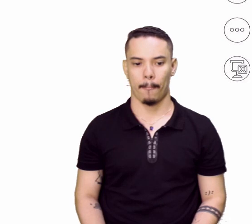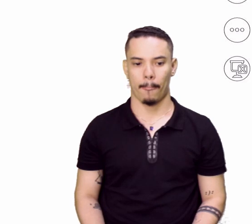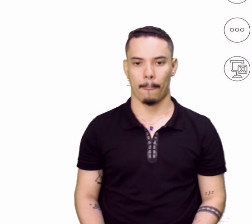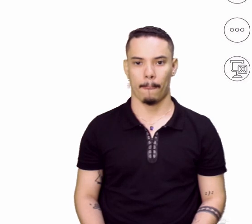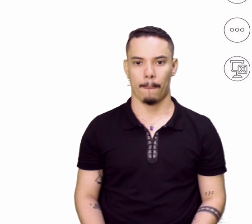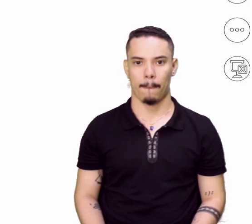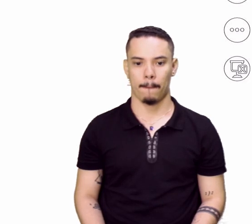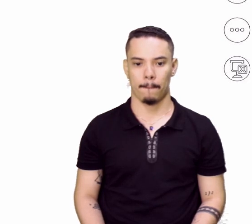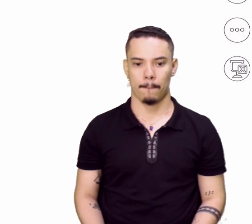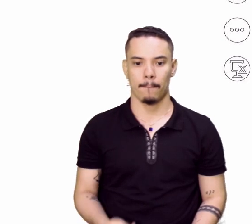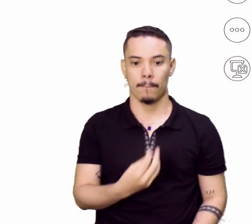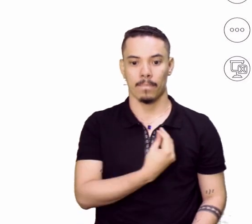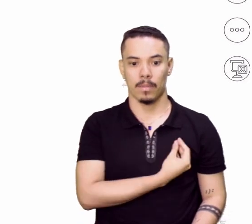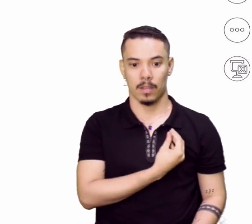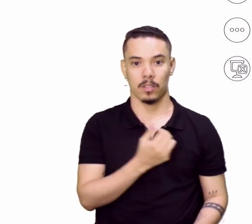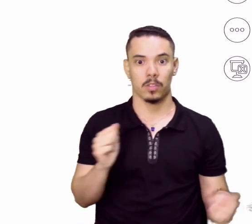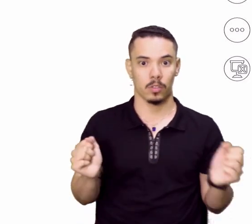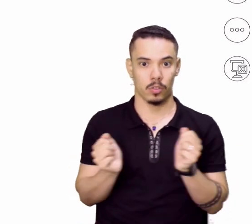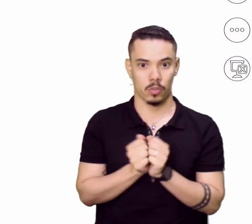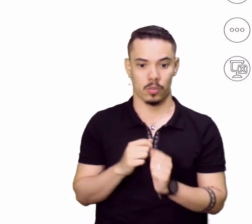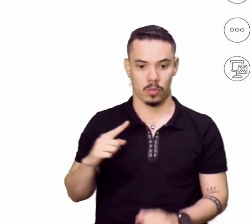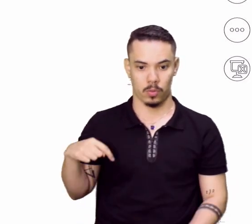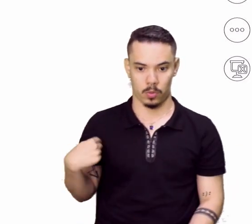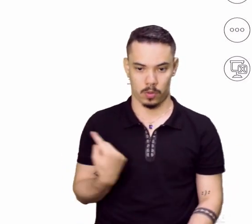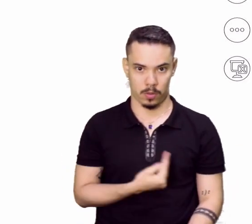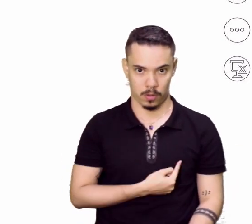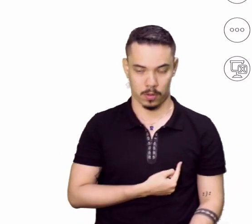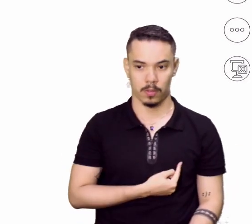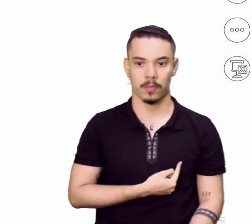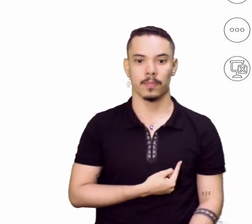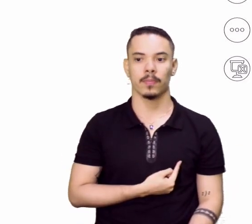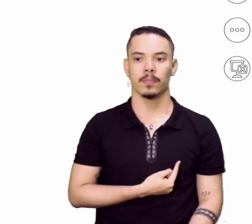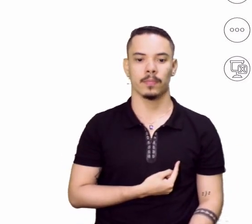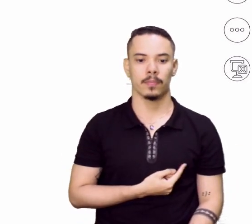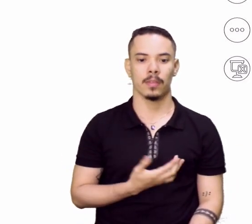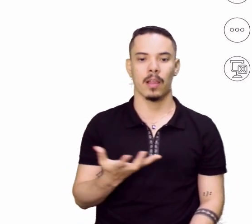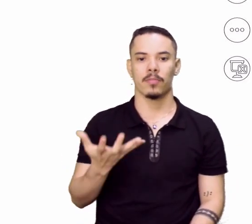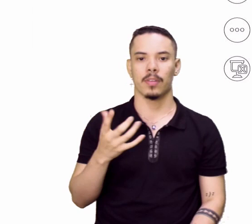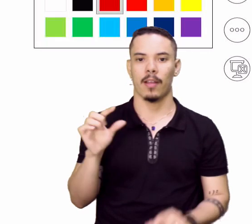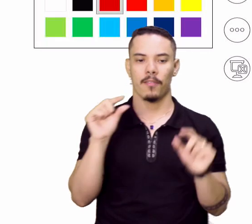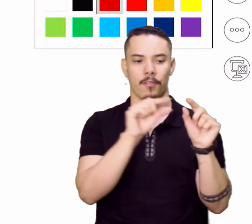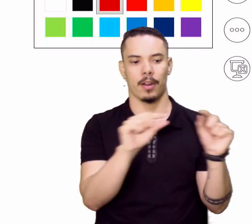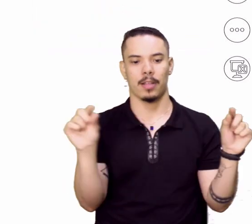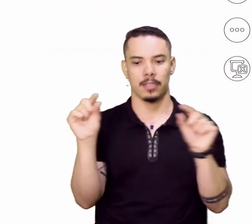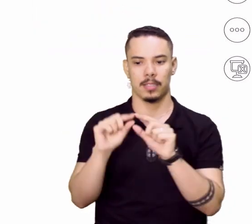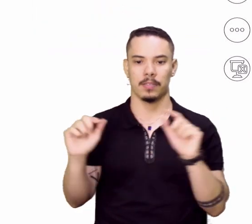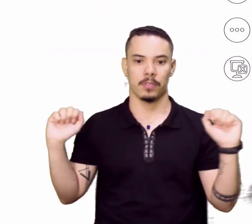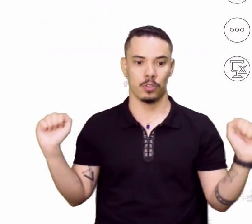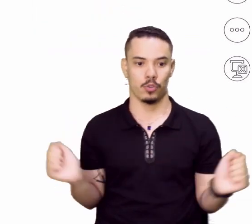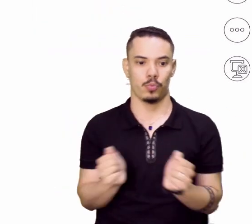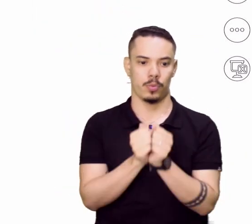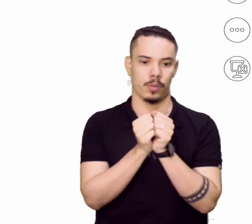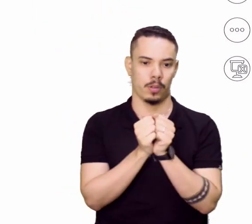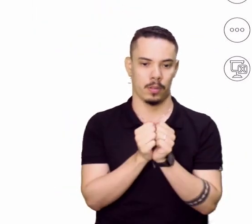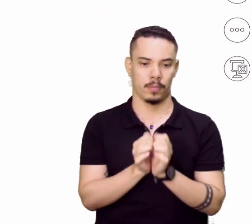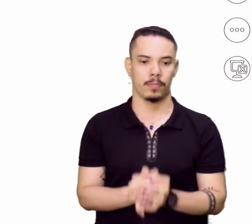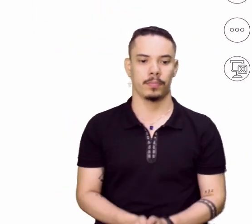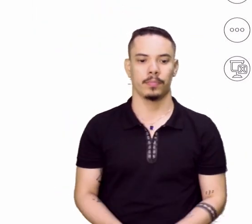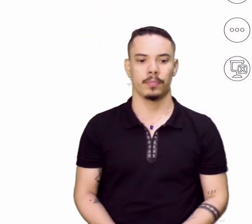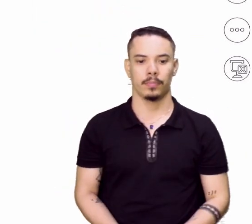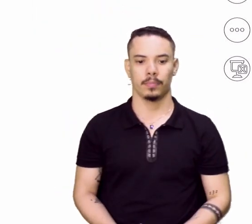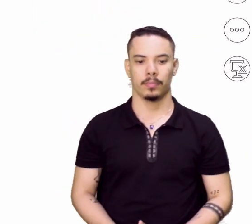dele está ficando com a gente. Aí você quer juntar essas duas frases, como a gente fez lá no início da aula.